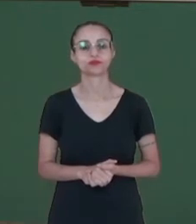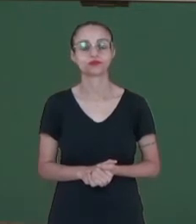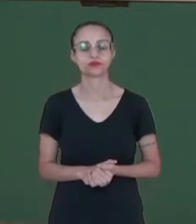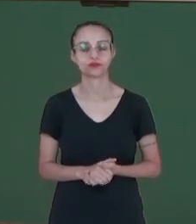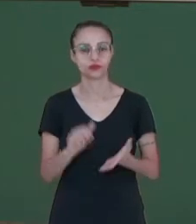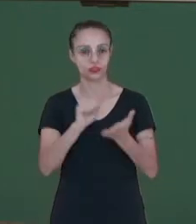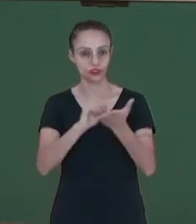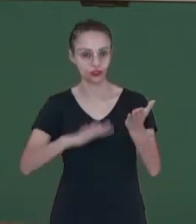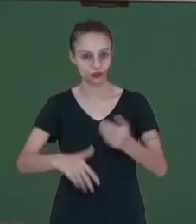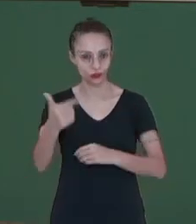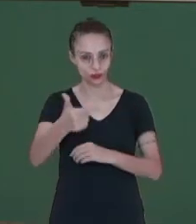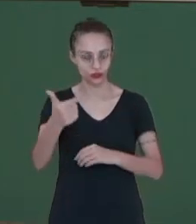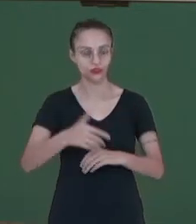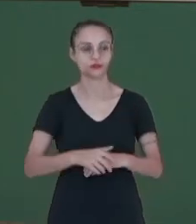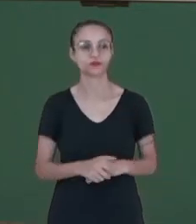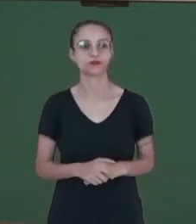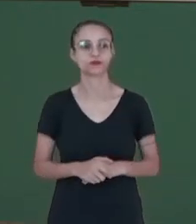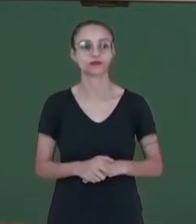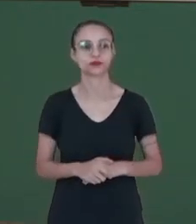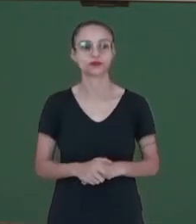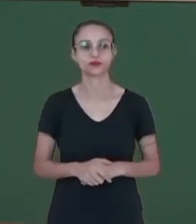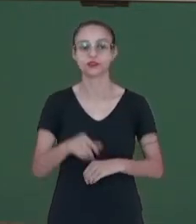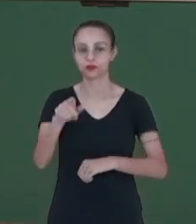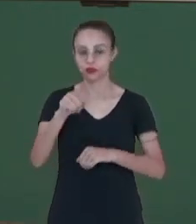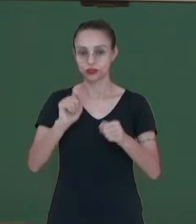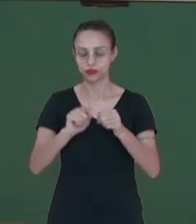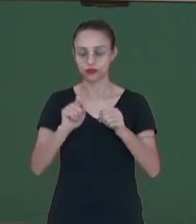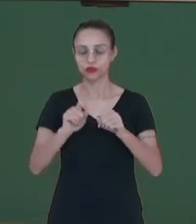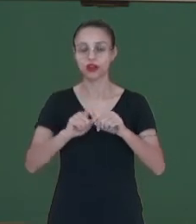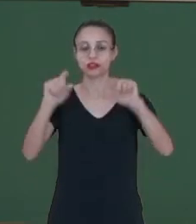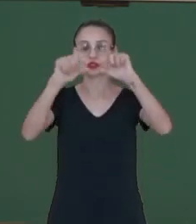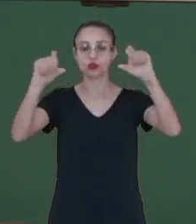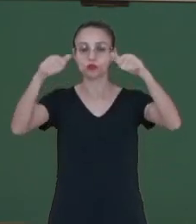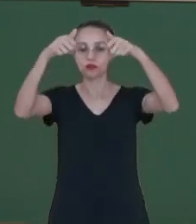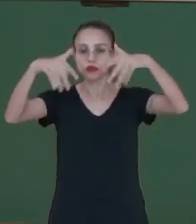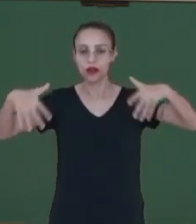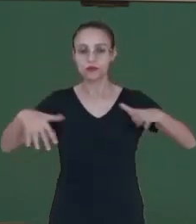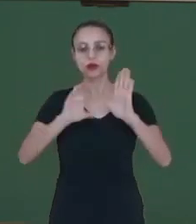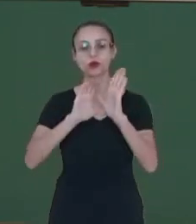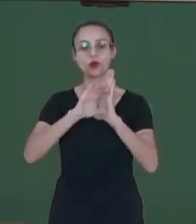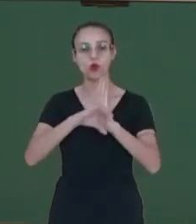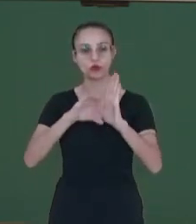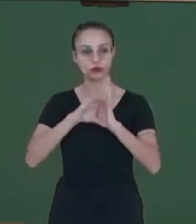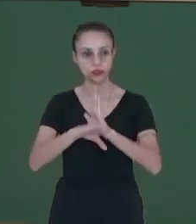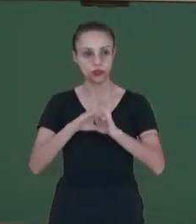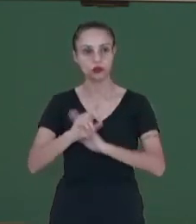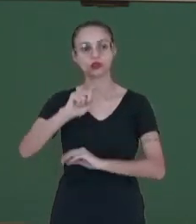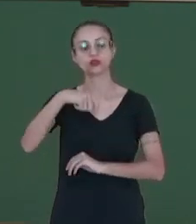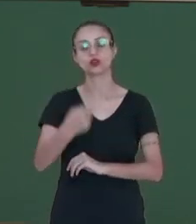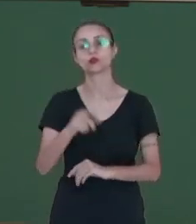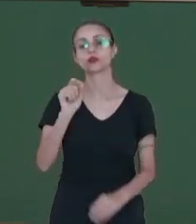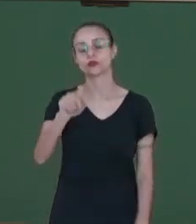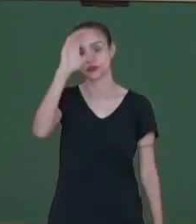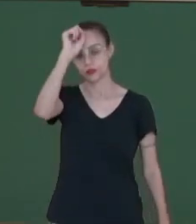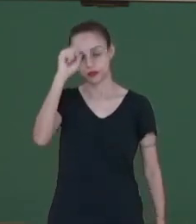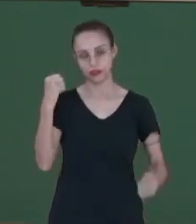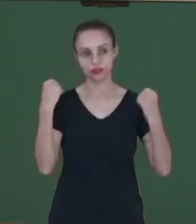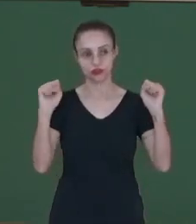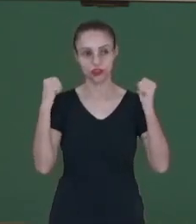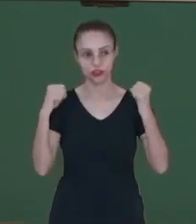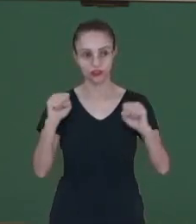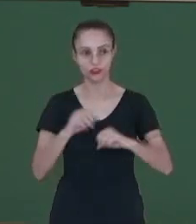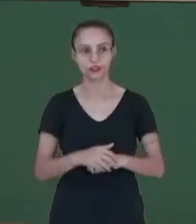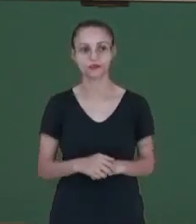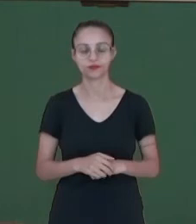Então, exercício número 2. Realize um mapa conceitual sobre o que você aprendeu sobre a